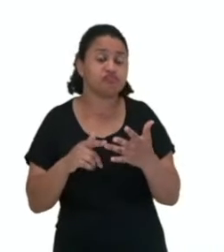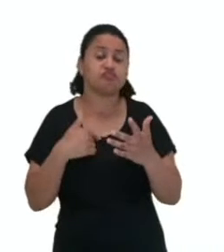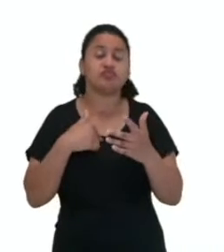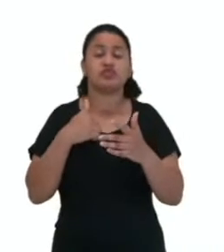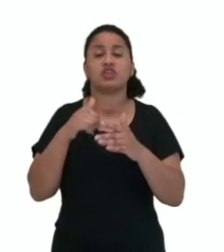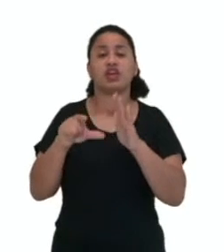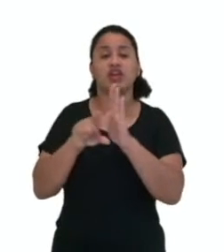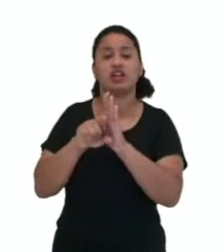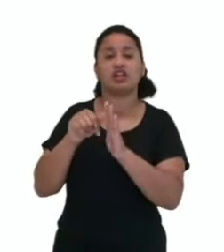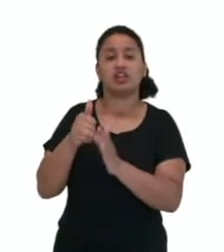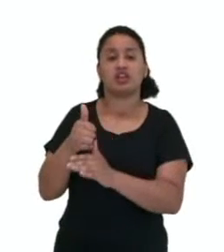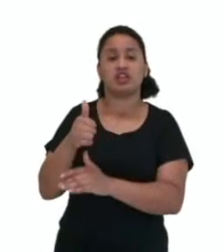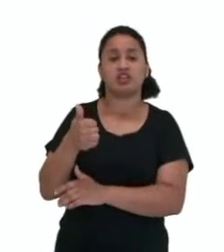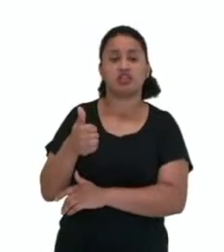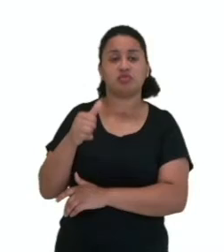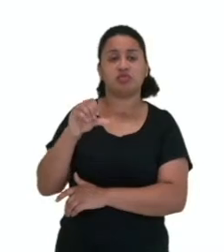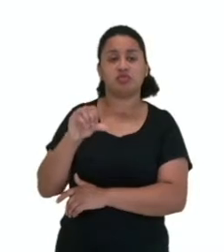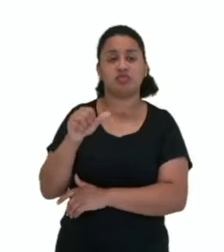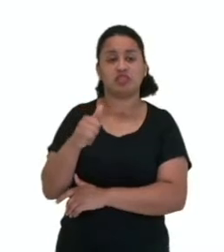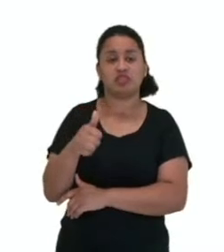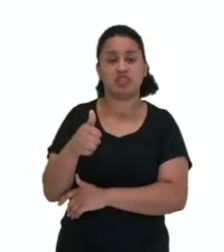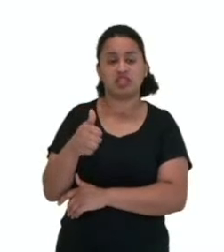lei de 1971,